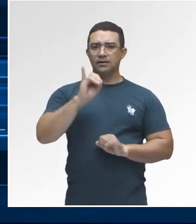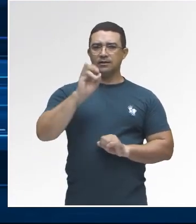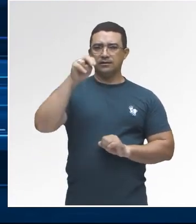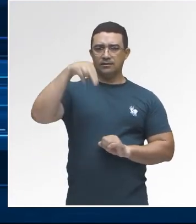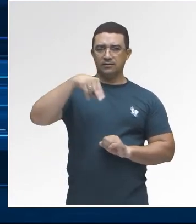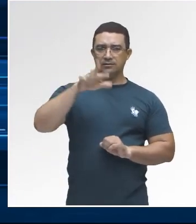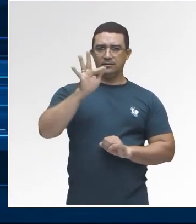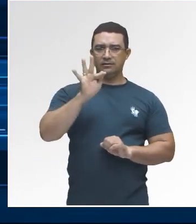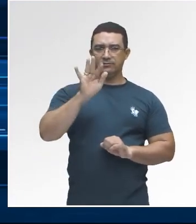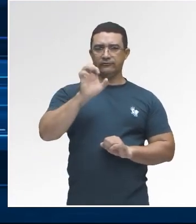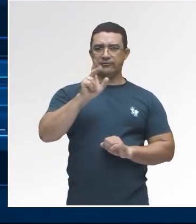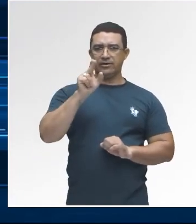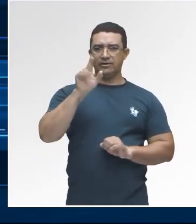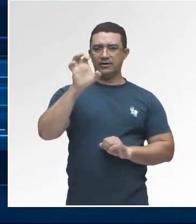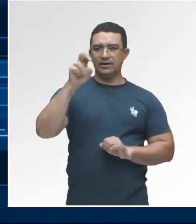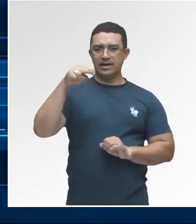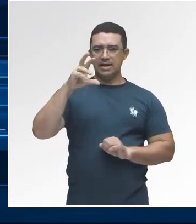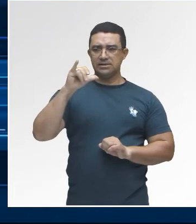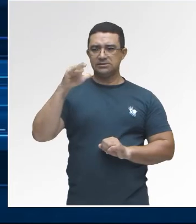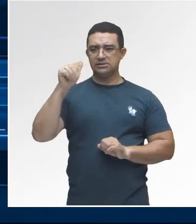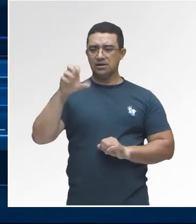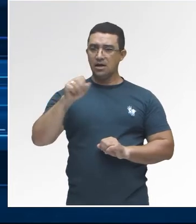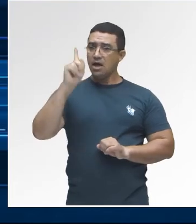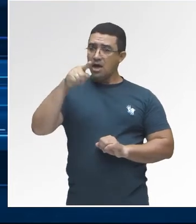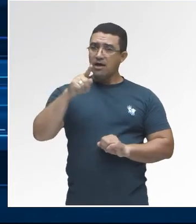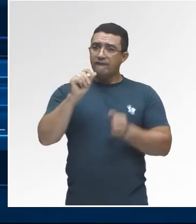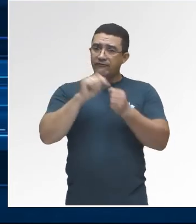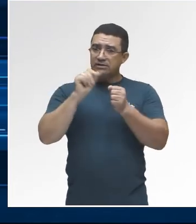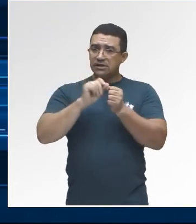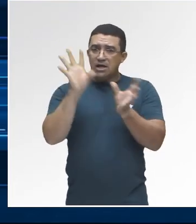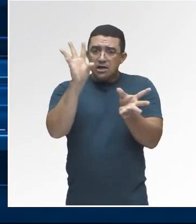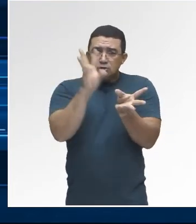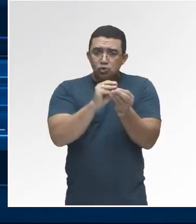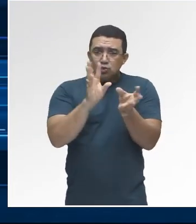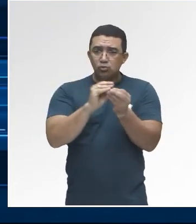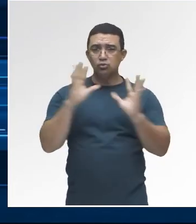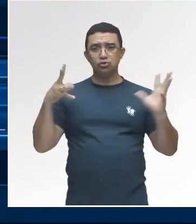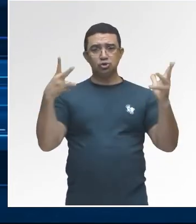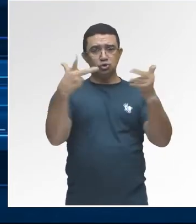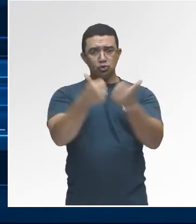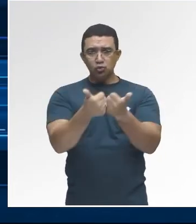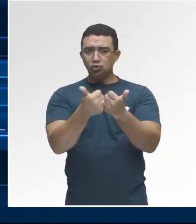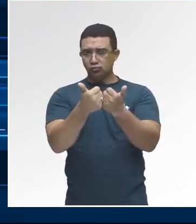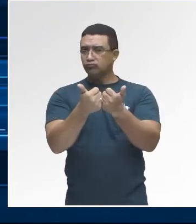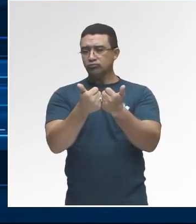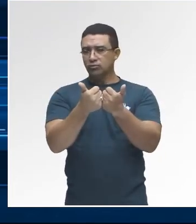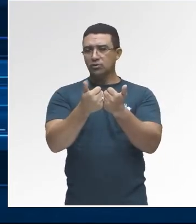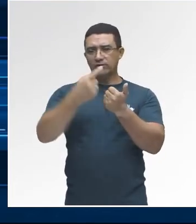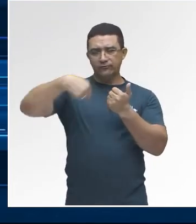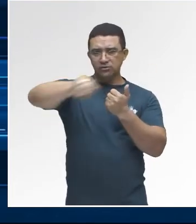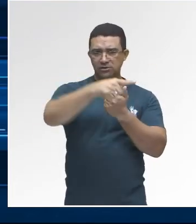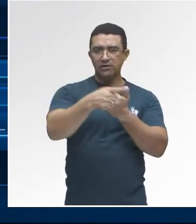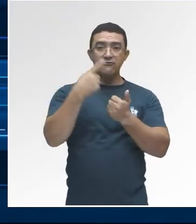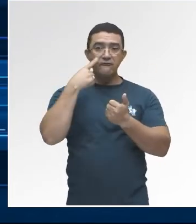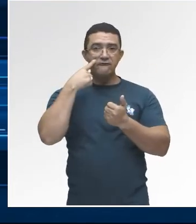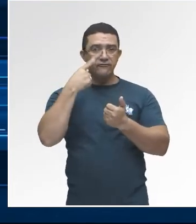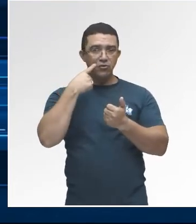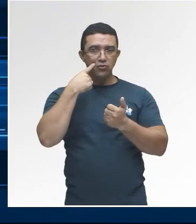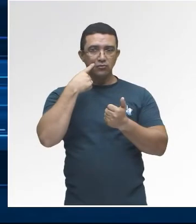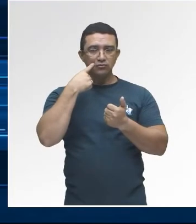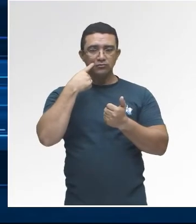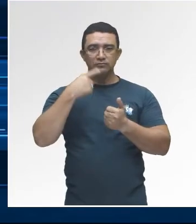né, aquele resuminho de tudo que você já conhece com o que está sendo apresentado para você. Então, making